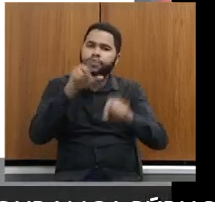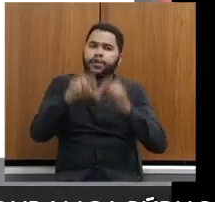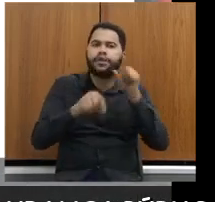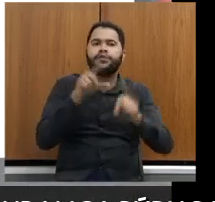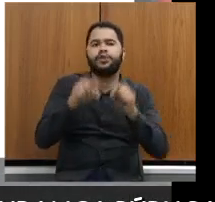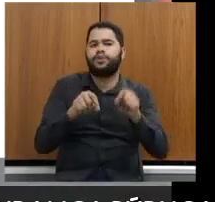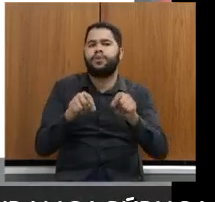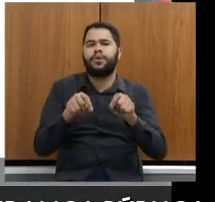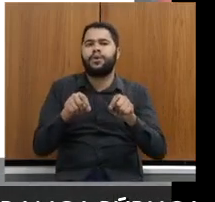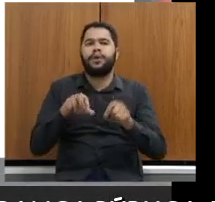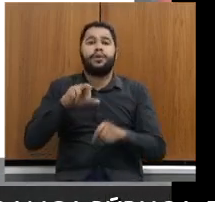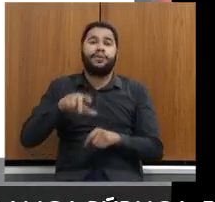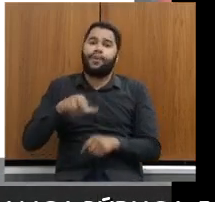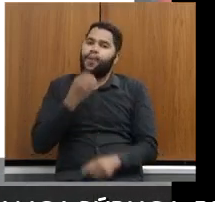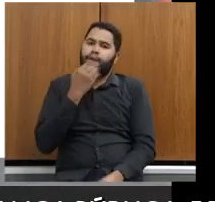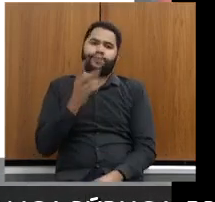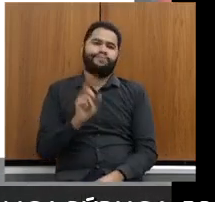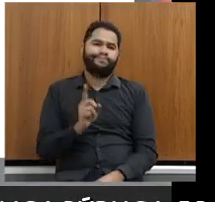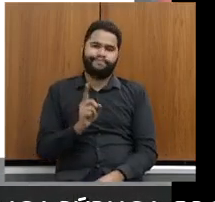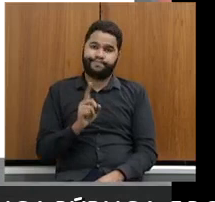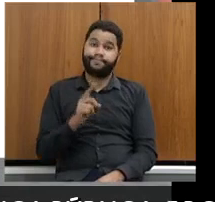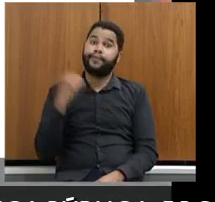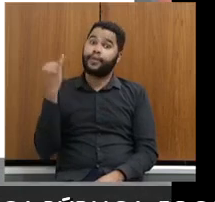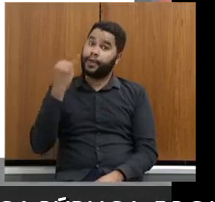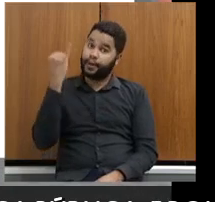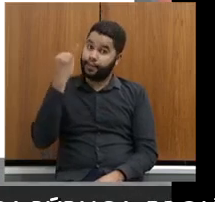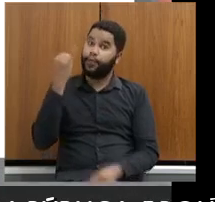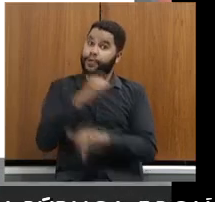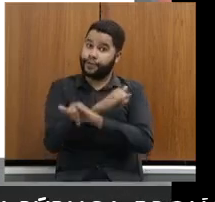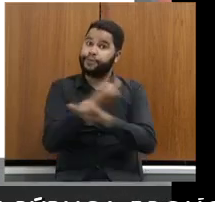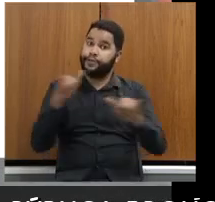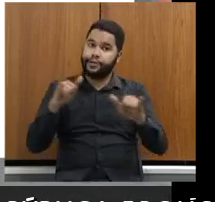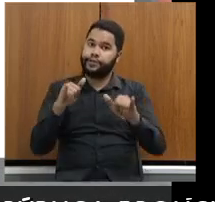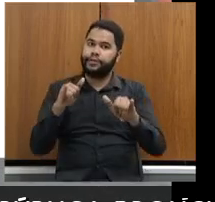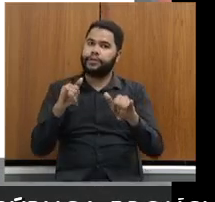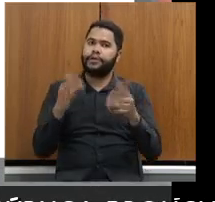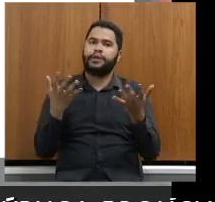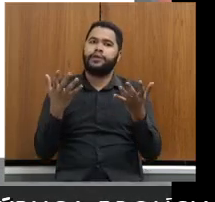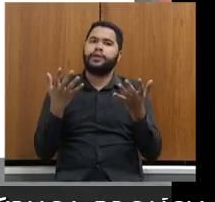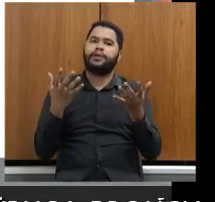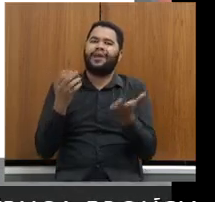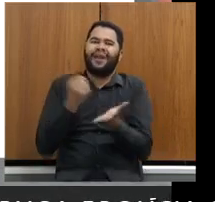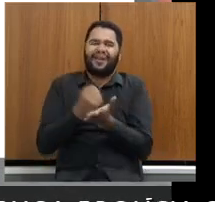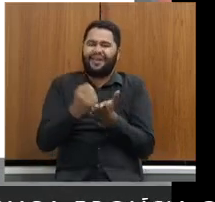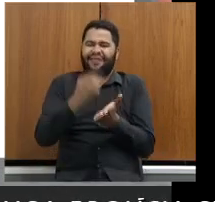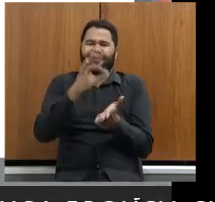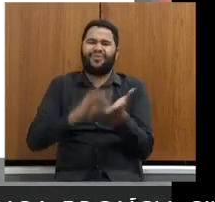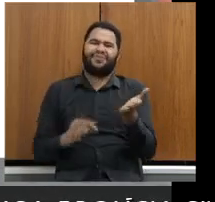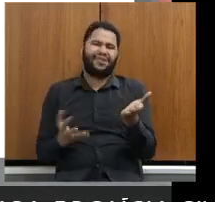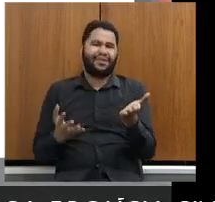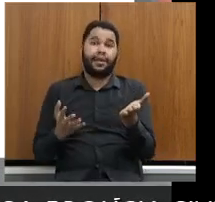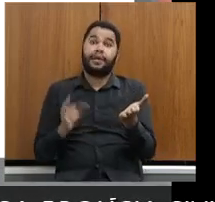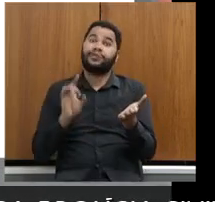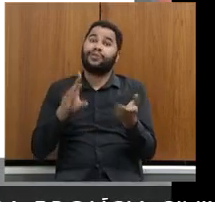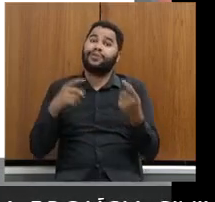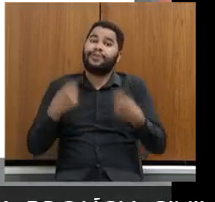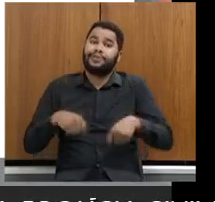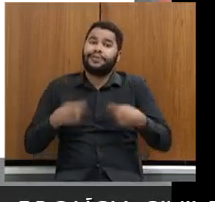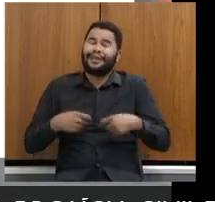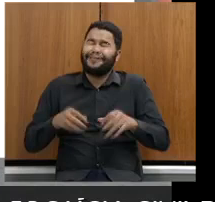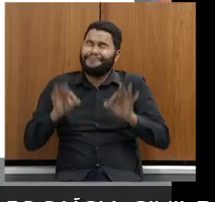simplificados não é não é o ideal é importante que a gente diga isso a gente não quer contratar a gente contrata por uma necessidade